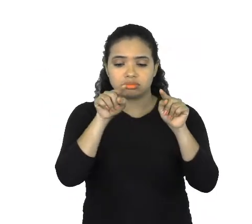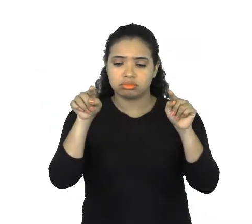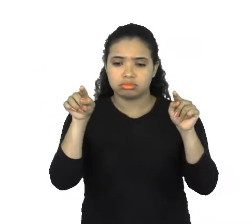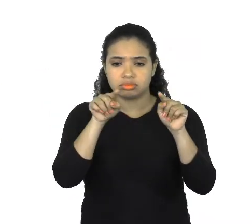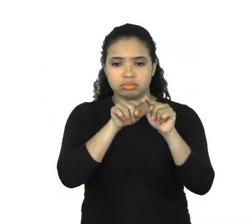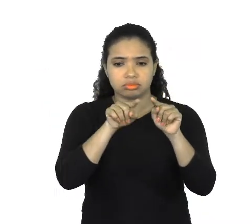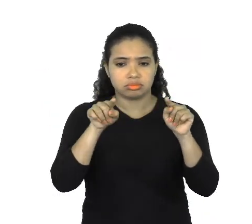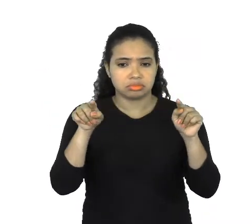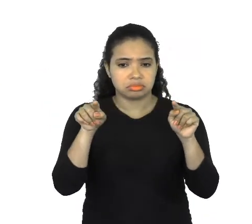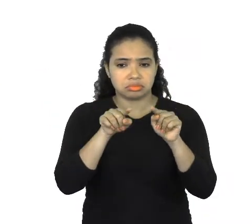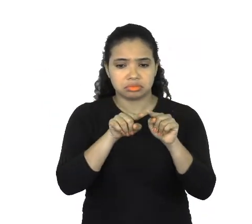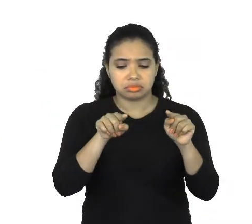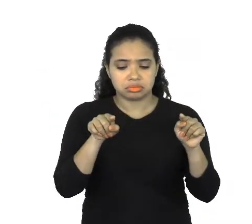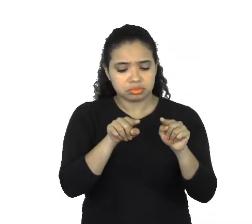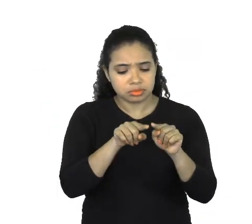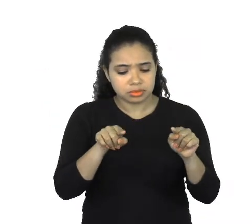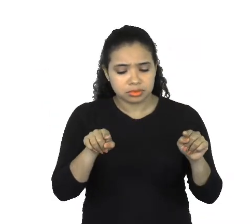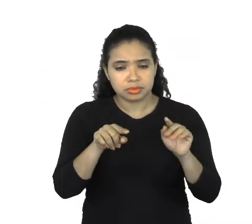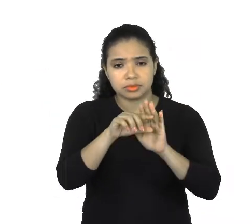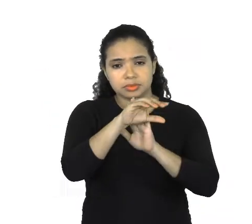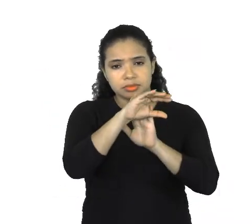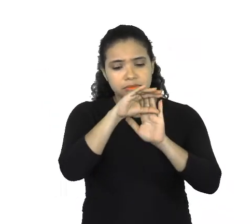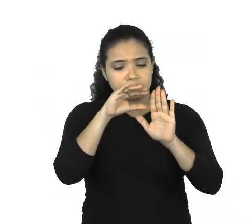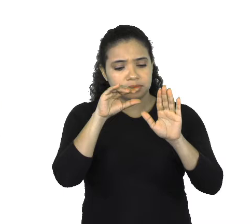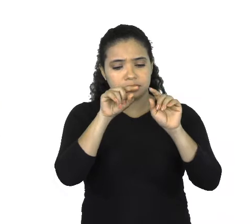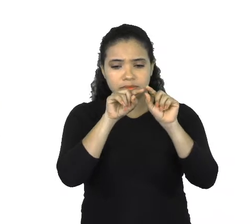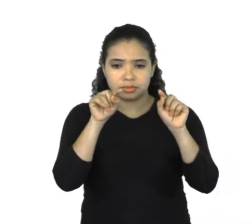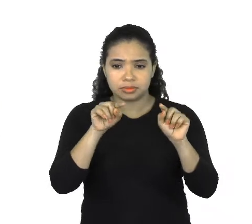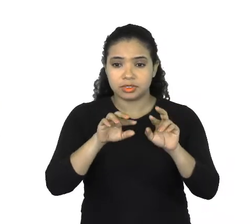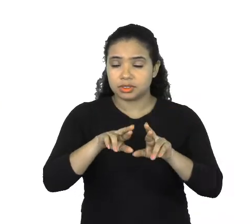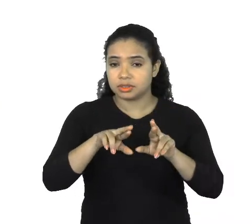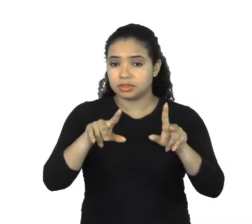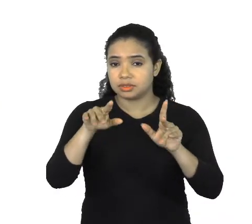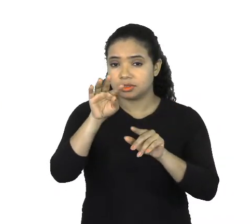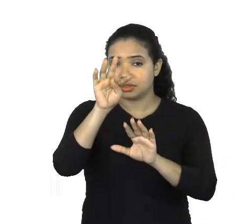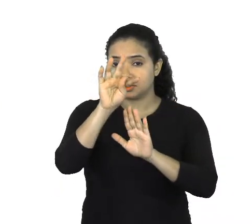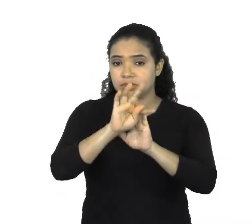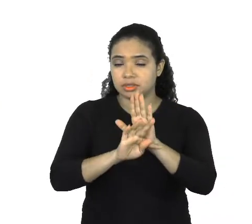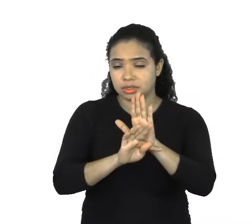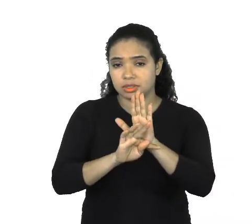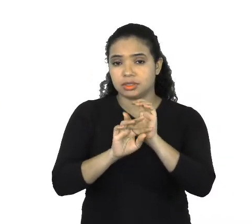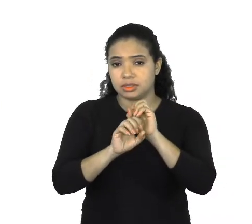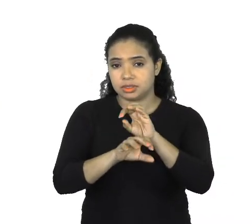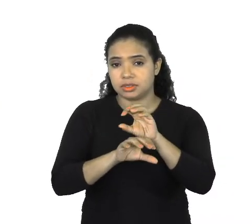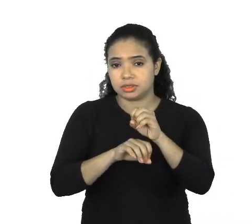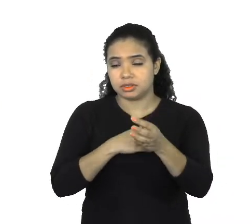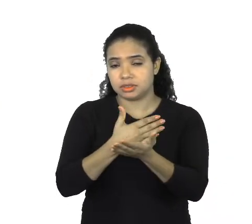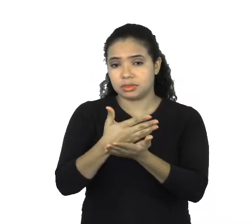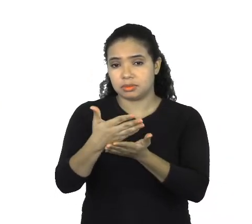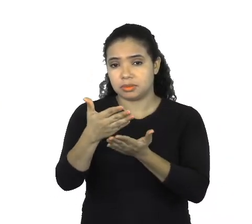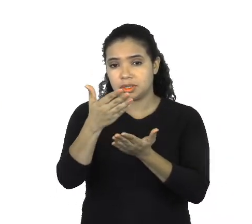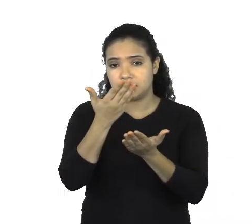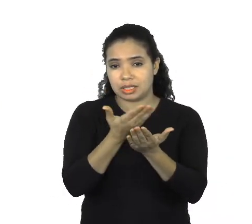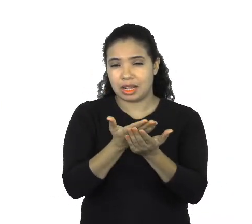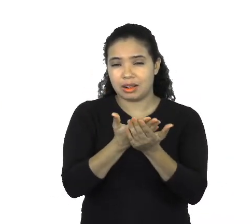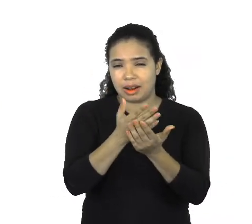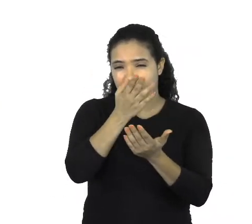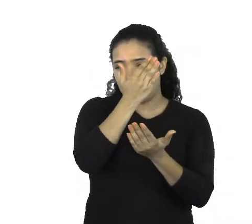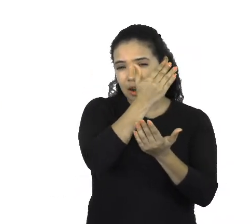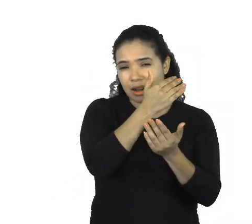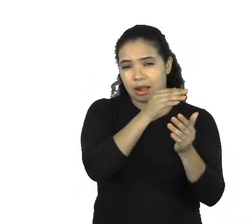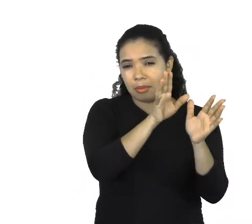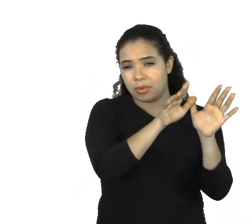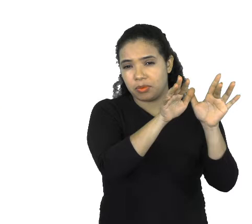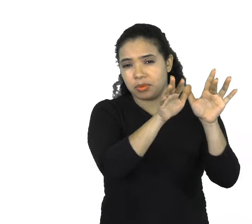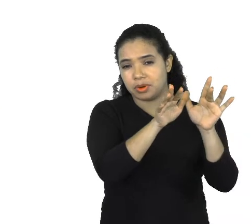como um todo. A estrutura é totalmente diferente desse texto que nós trabalhamos no início da aula das borboletas, viram? Por isso